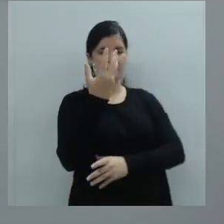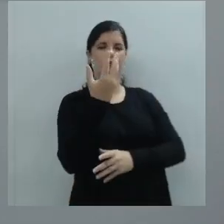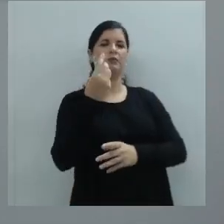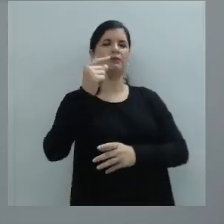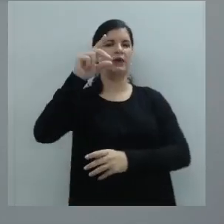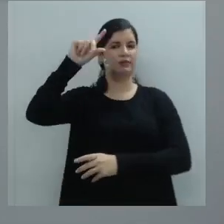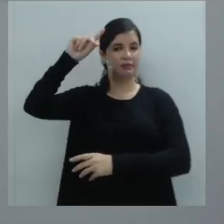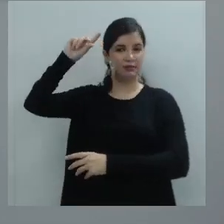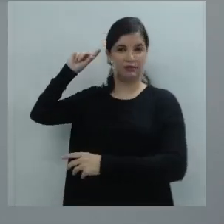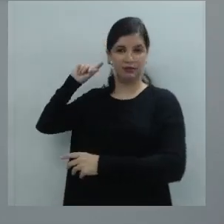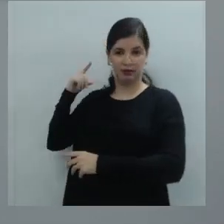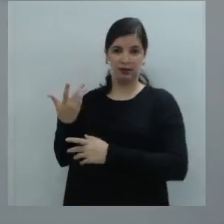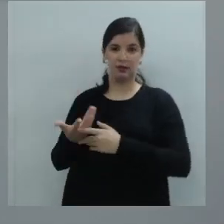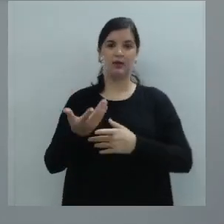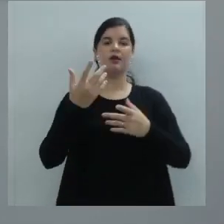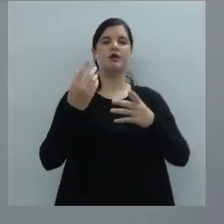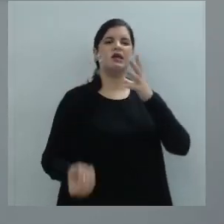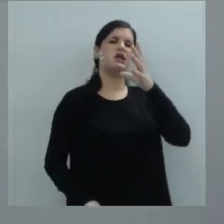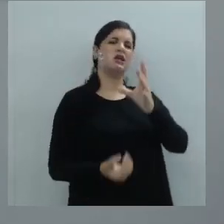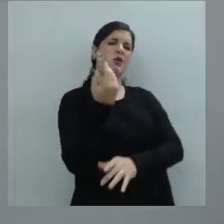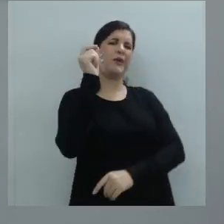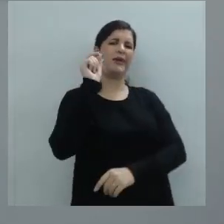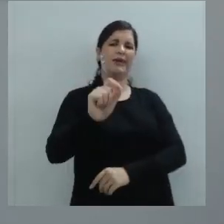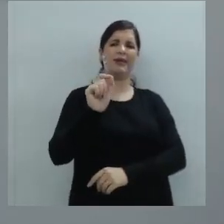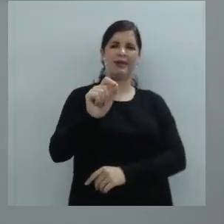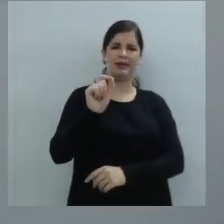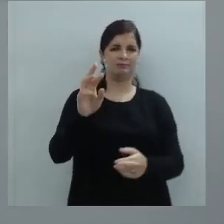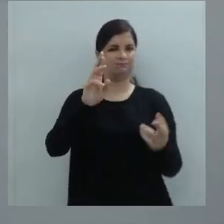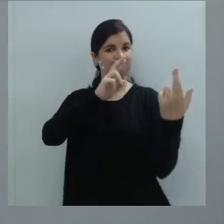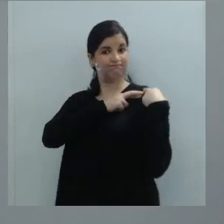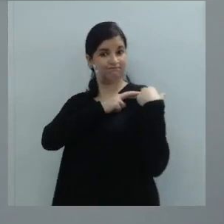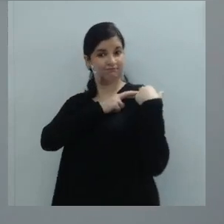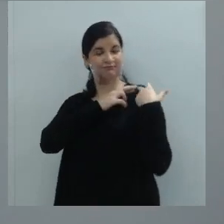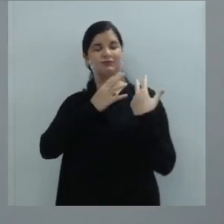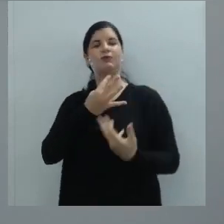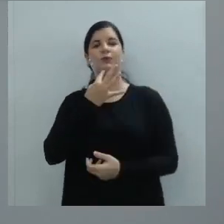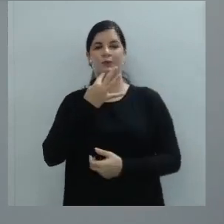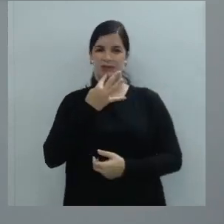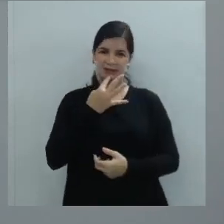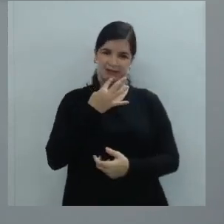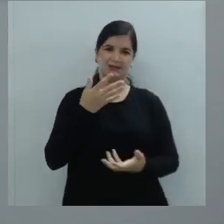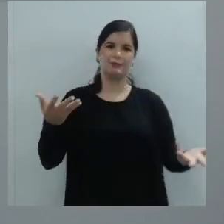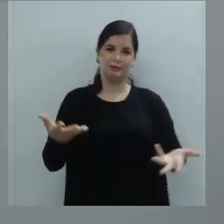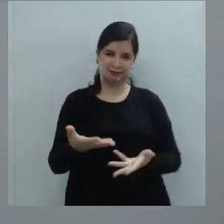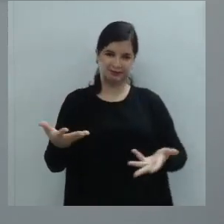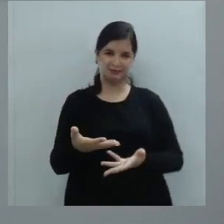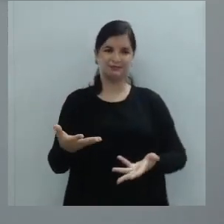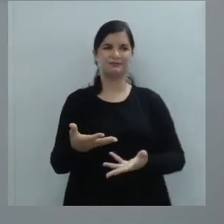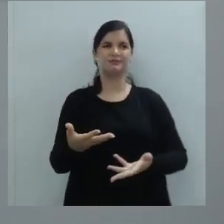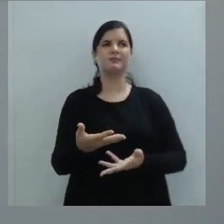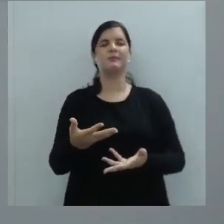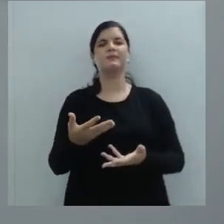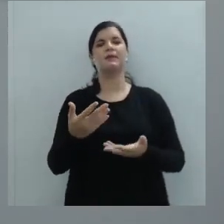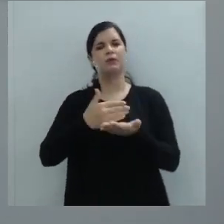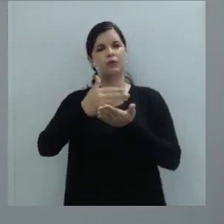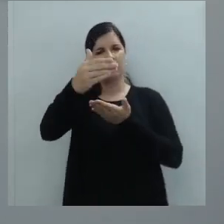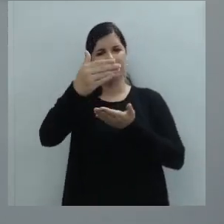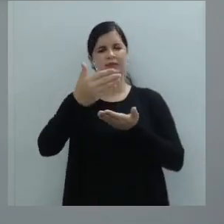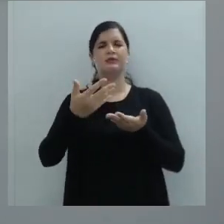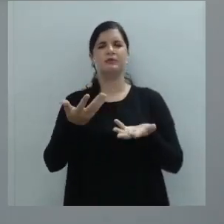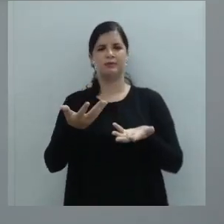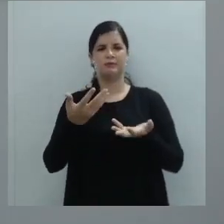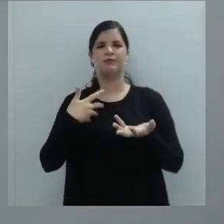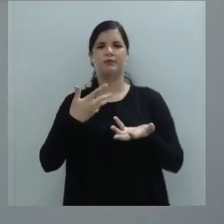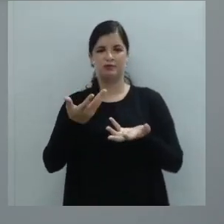bem antigas, seu fundador, etc. Vamos conhecer a Rosa Cruz. E, para começo, eu